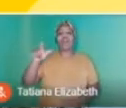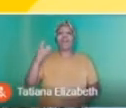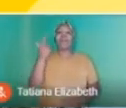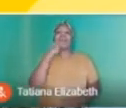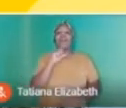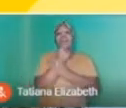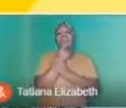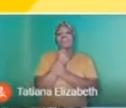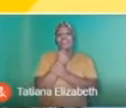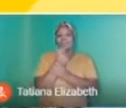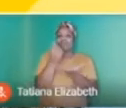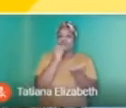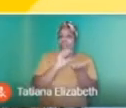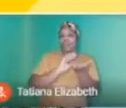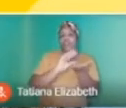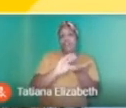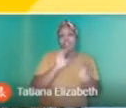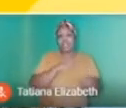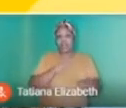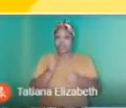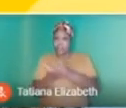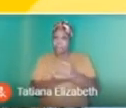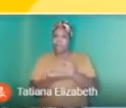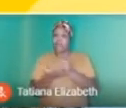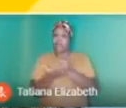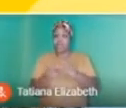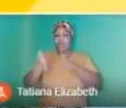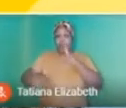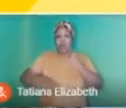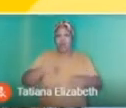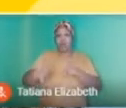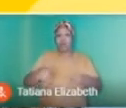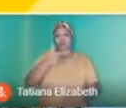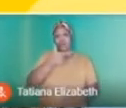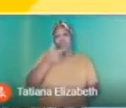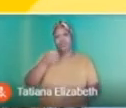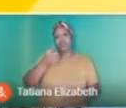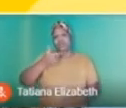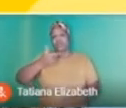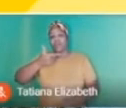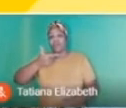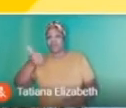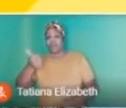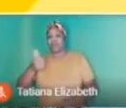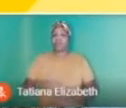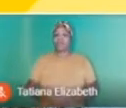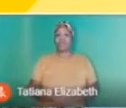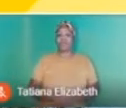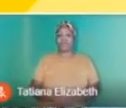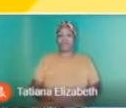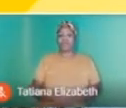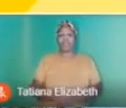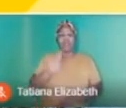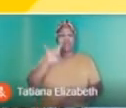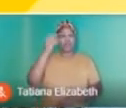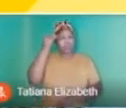garantir o financiamento da educação básica pública em 2021. Só para vocês terem uma ideia,